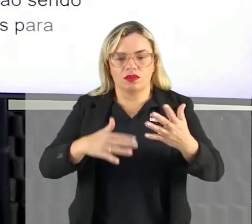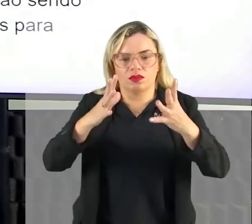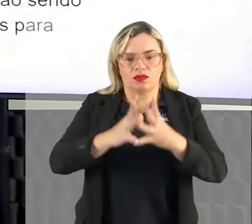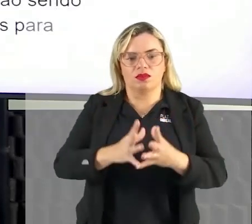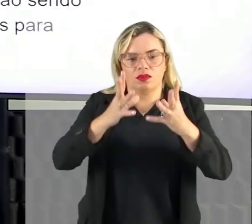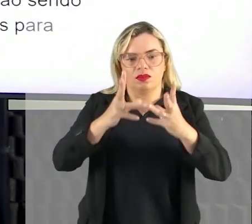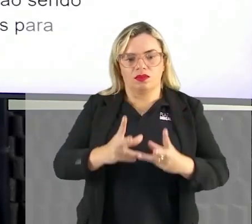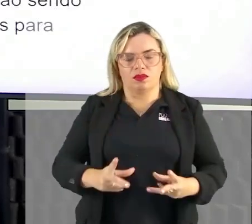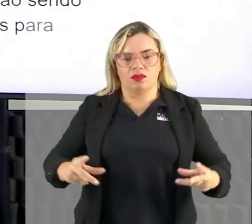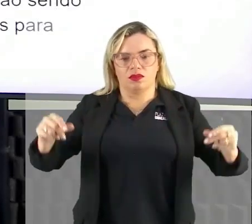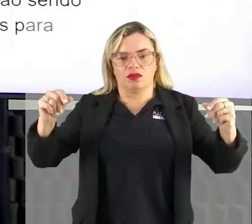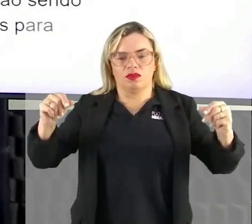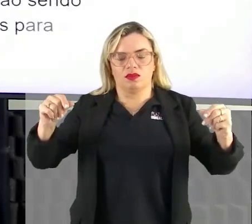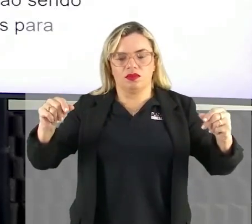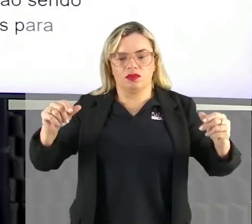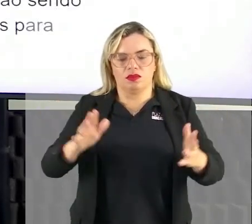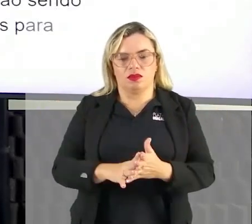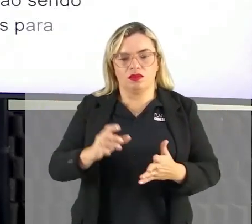de